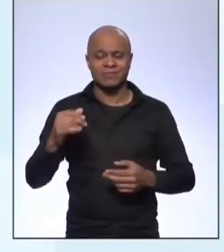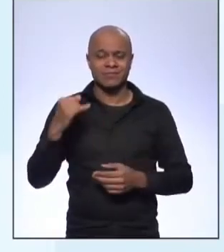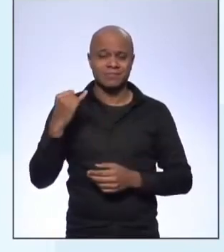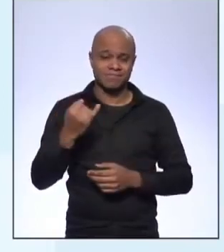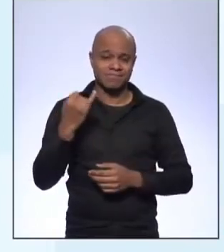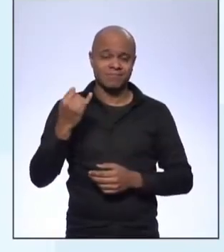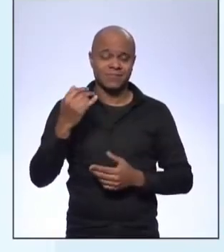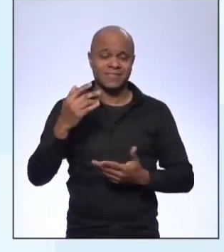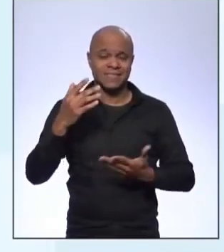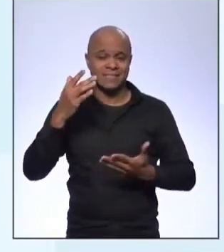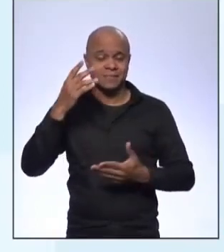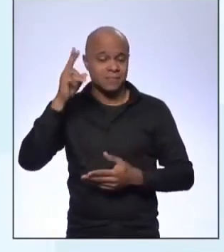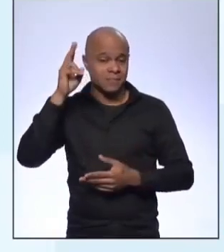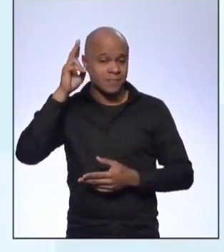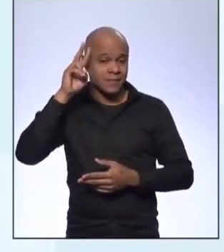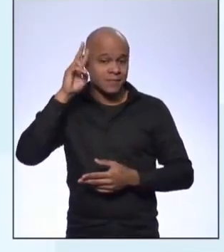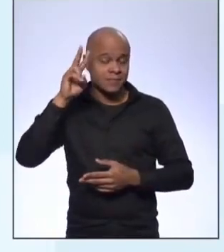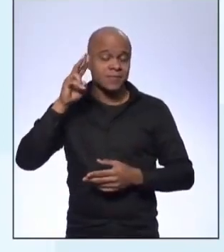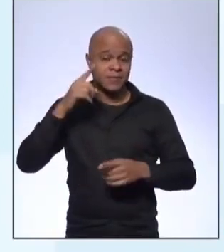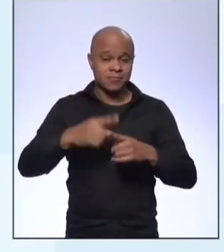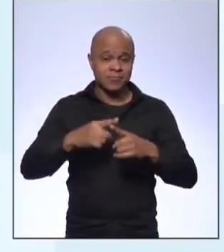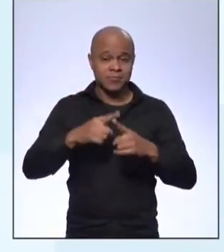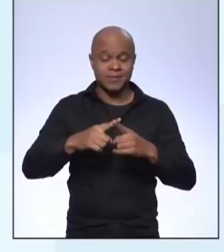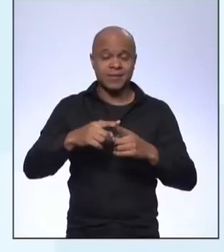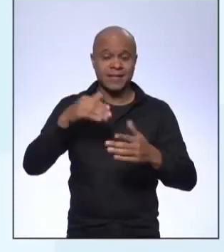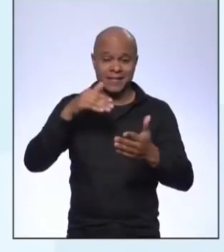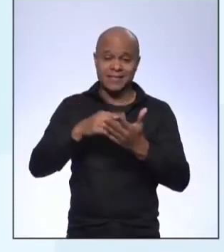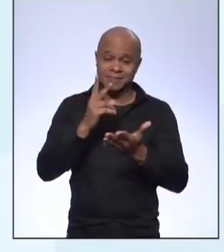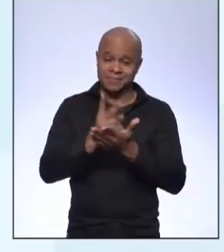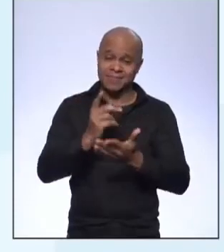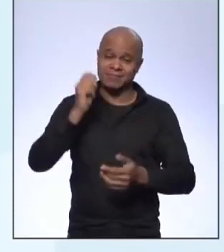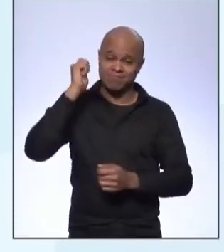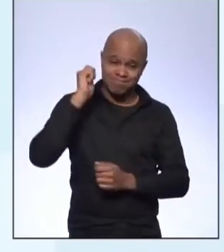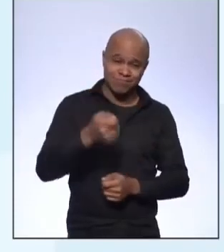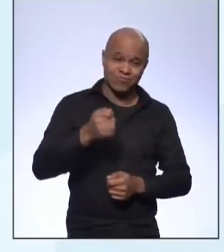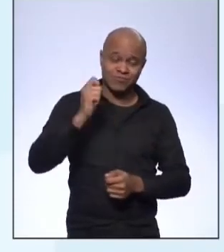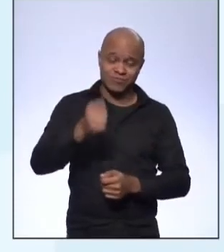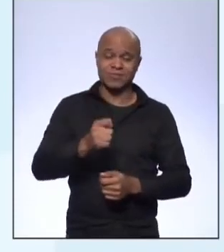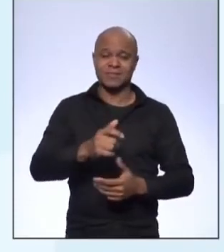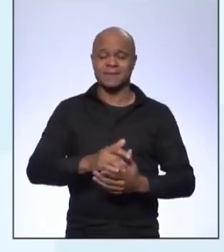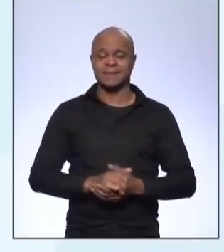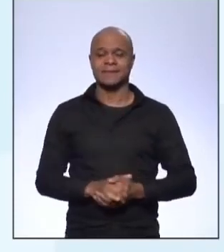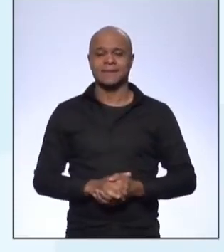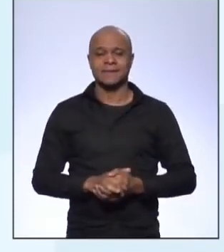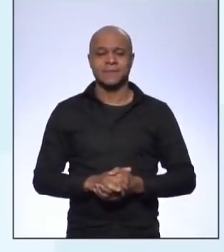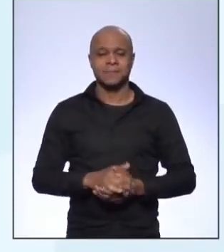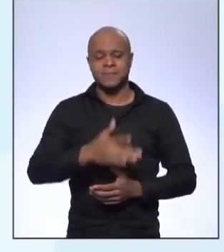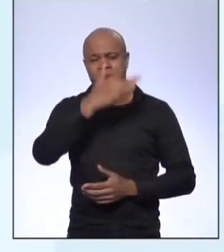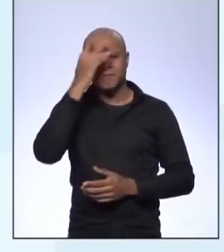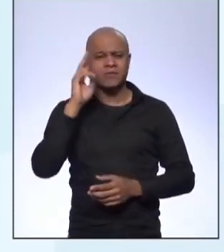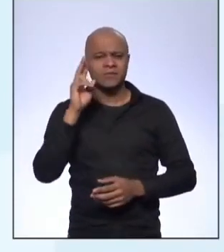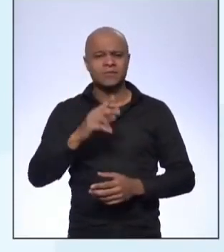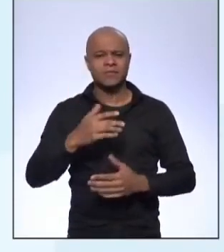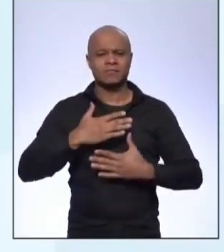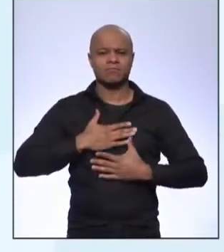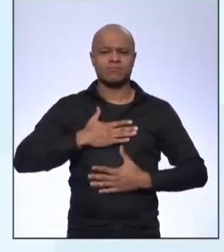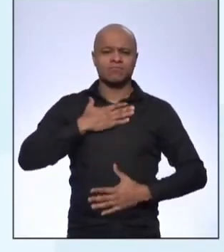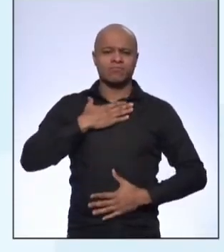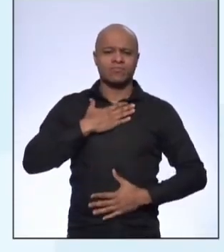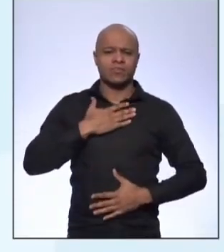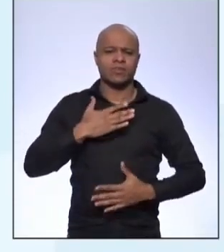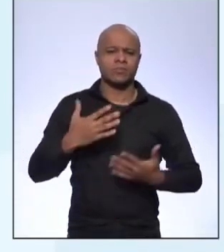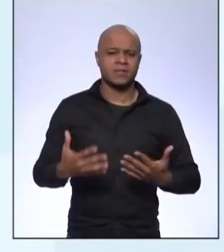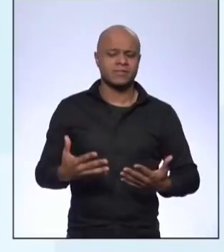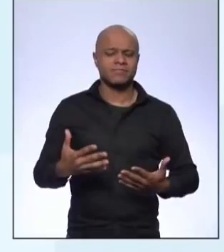né? No recorte 2, nós temos ali pessoas que, né, pelas vestes, pelo que está ali acontecendo